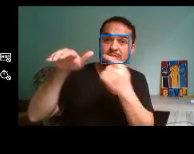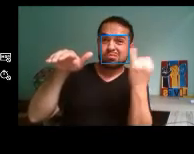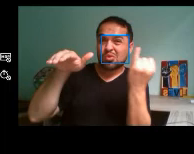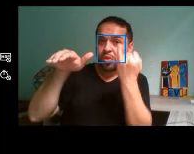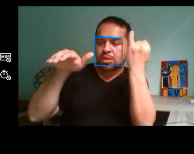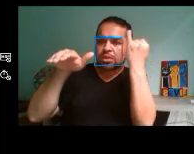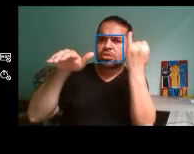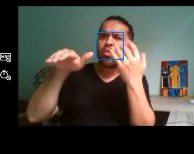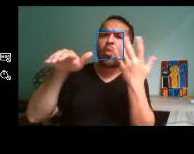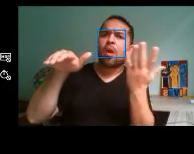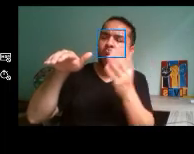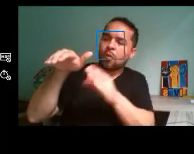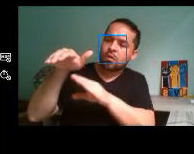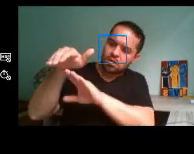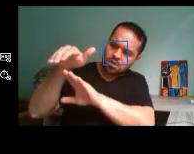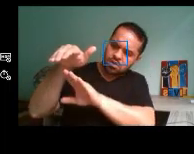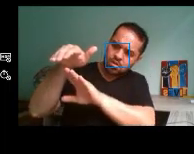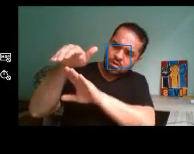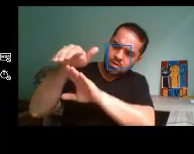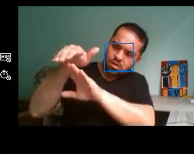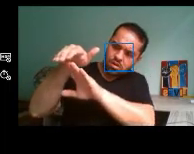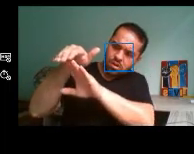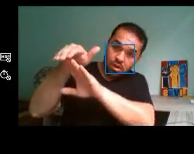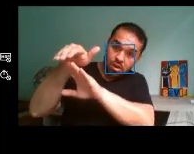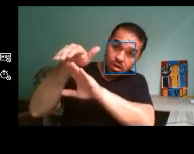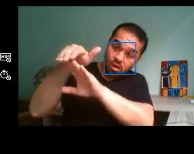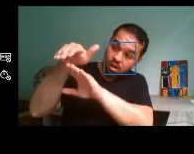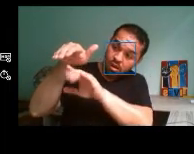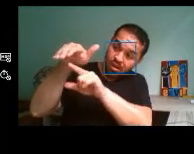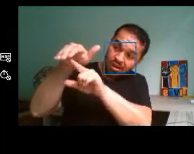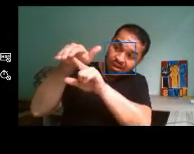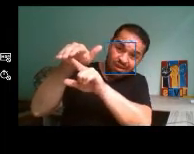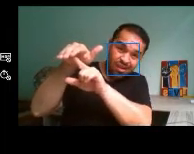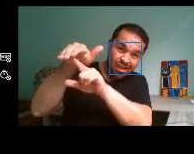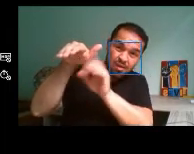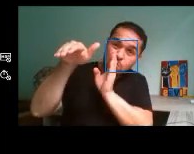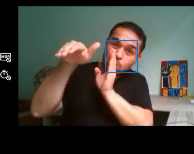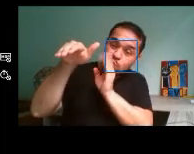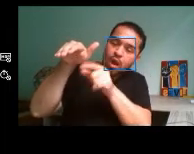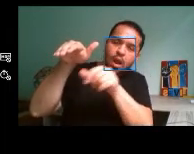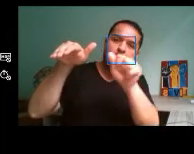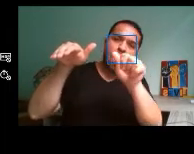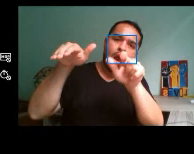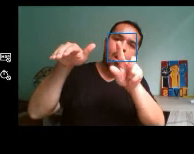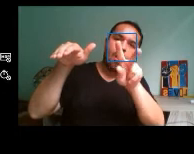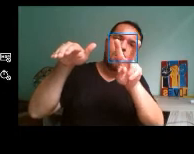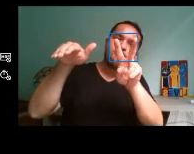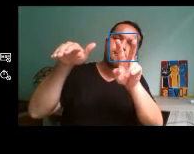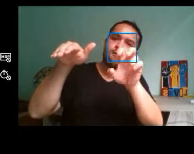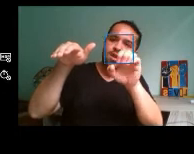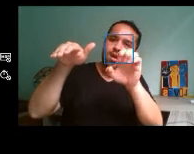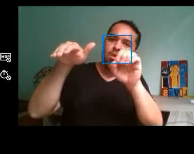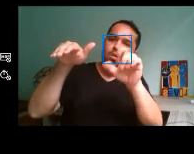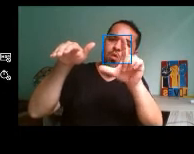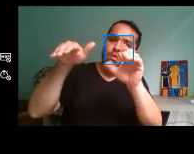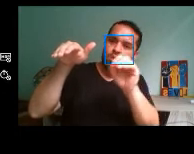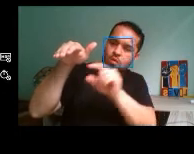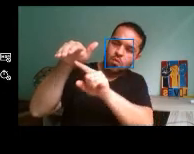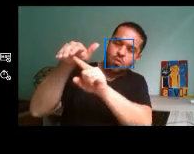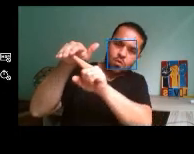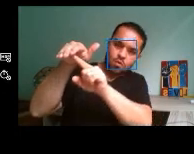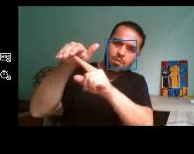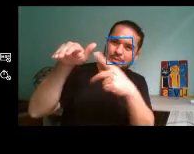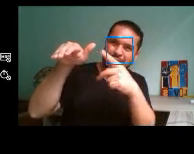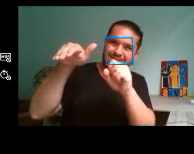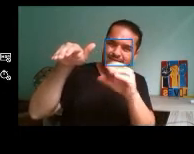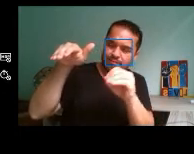véu palatino, a úvula, todos eles, o alvéolo são passivos. Mas eles são importantes. Por que a gente tem que